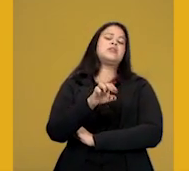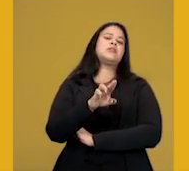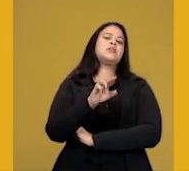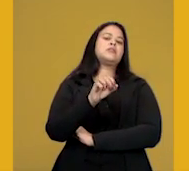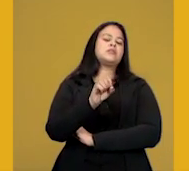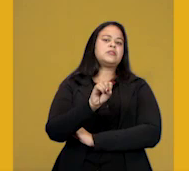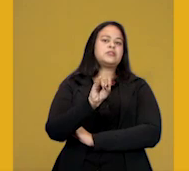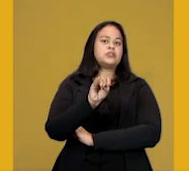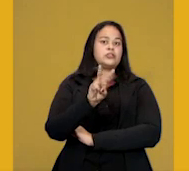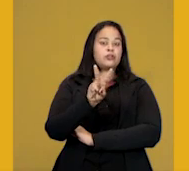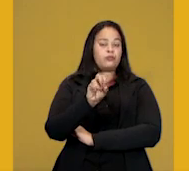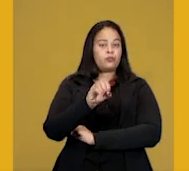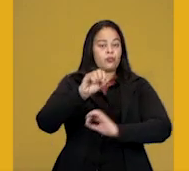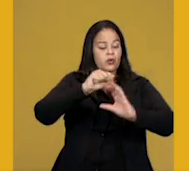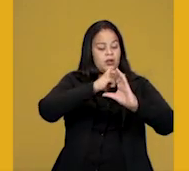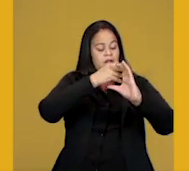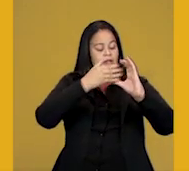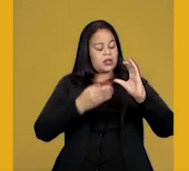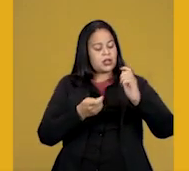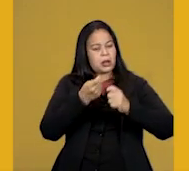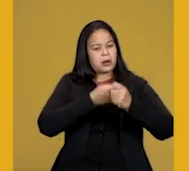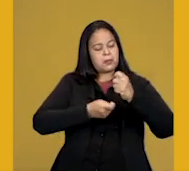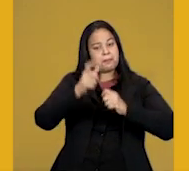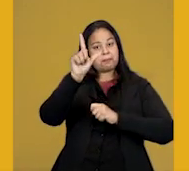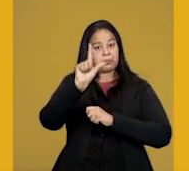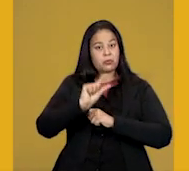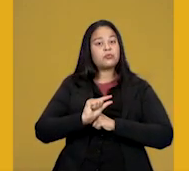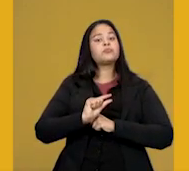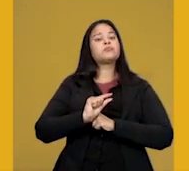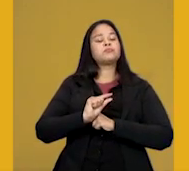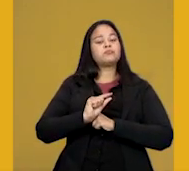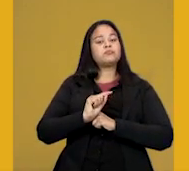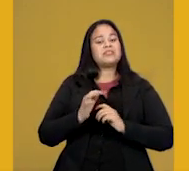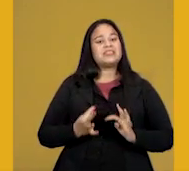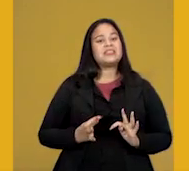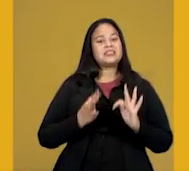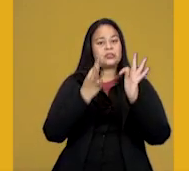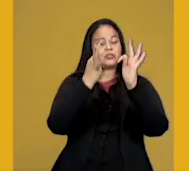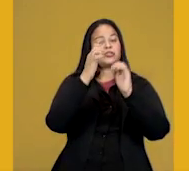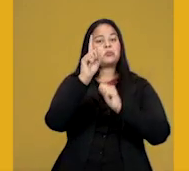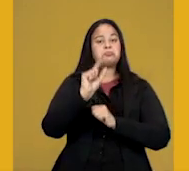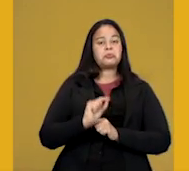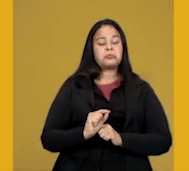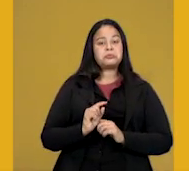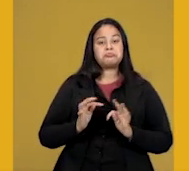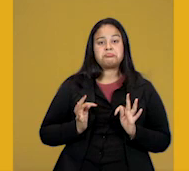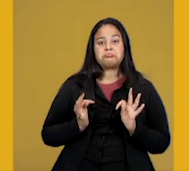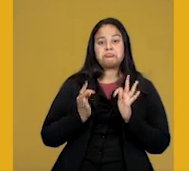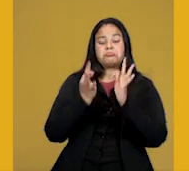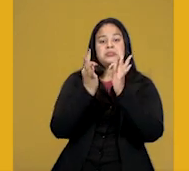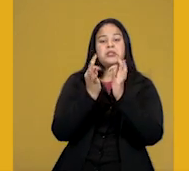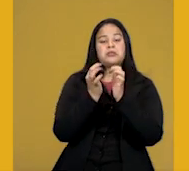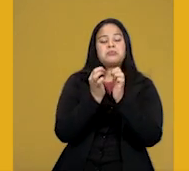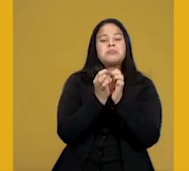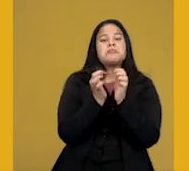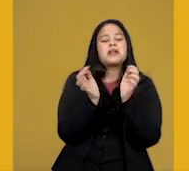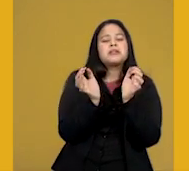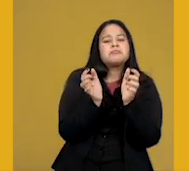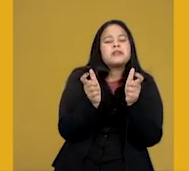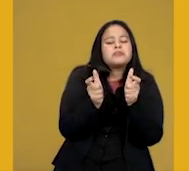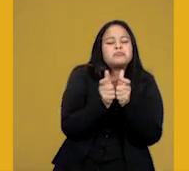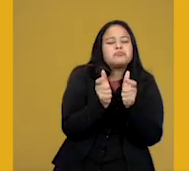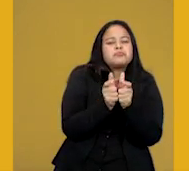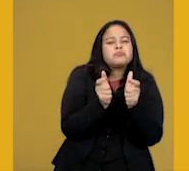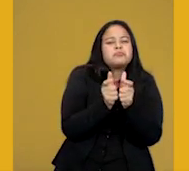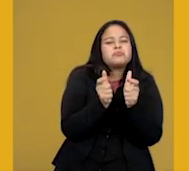É caracterizado por pouco capital, pouca tecnologia, técnicas agrícolas mais rudimentares e